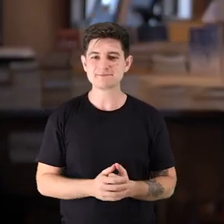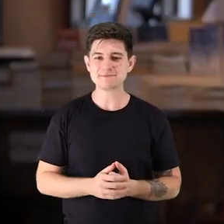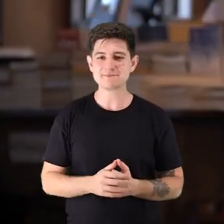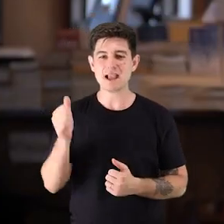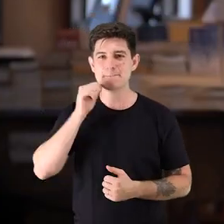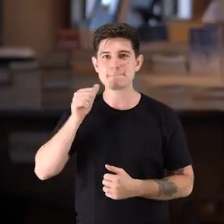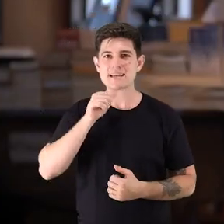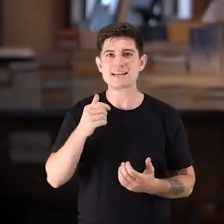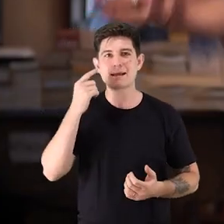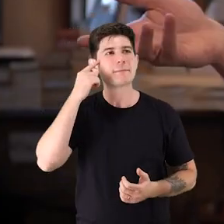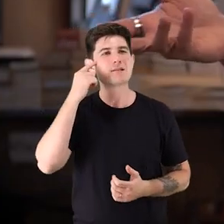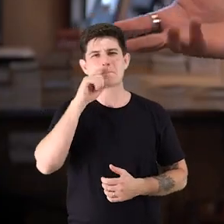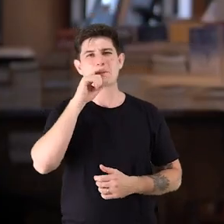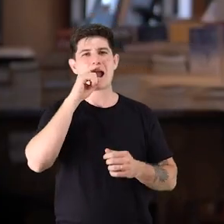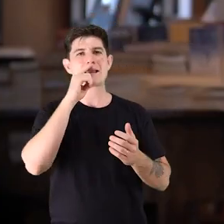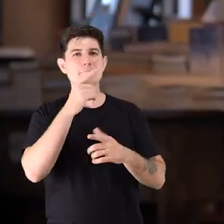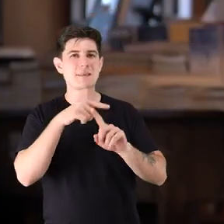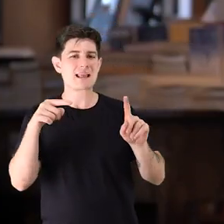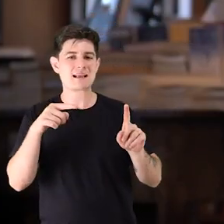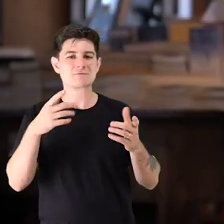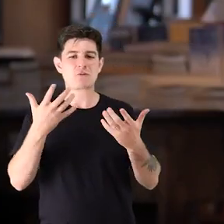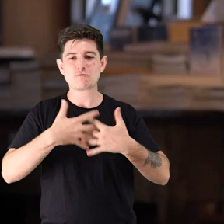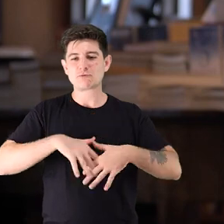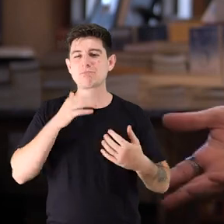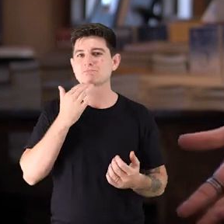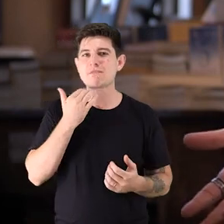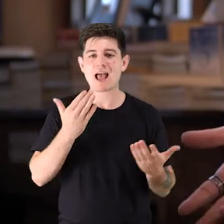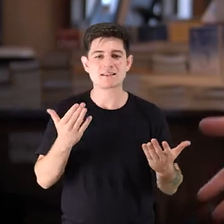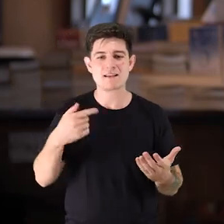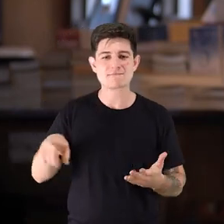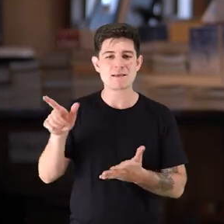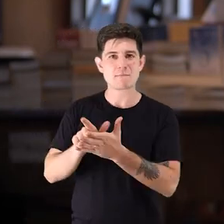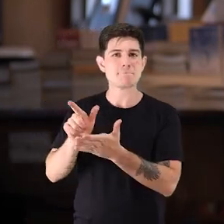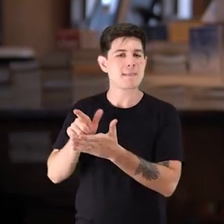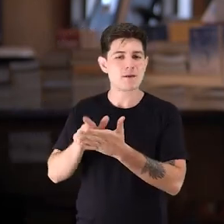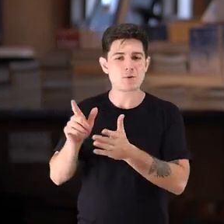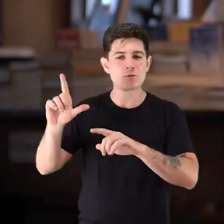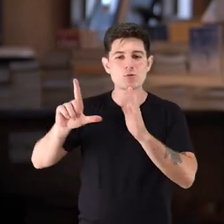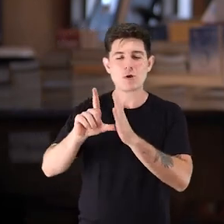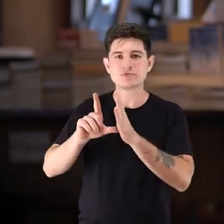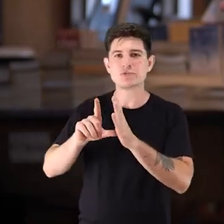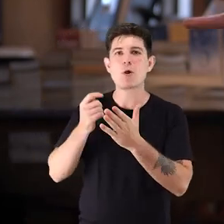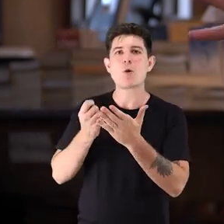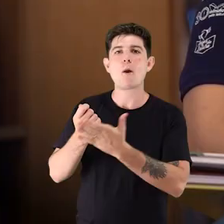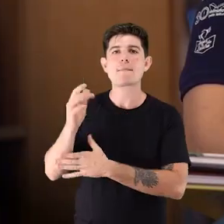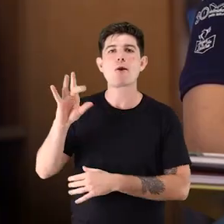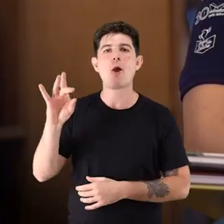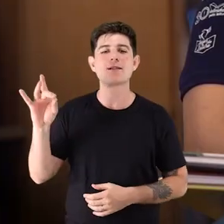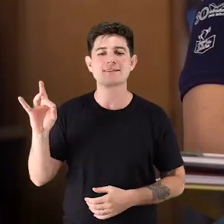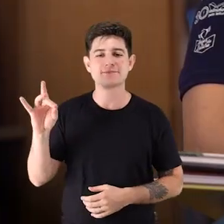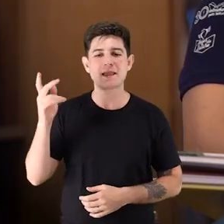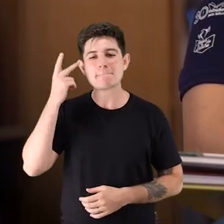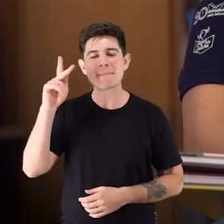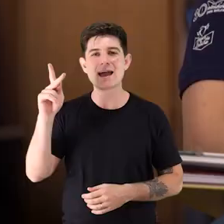Aí as meninas, elas falam, fizemos besteira, porque metade de pai sai pra nada. Não pra nada. Então elas vão pra uma papelaria e encontram, ainda bem,